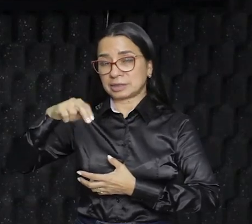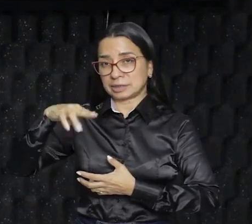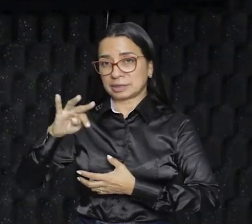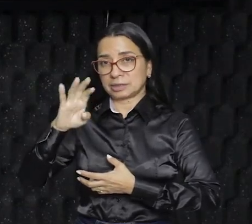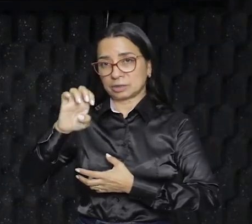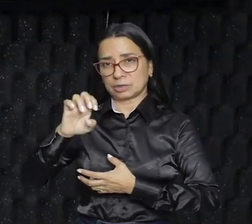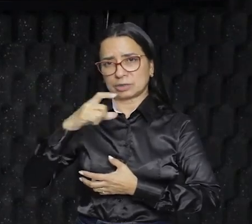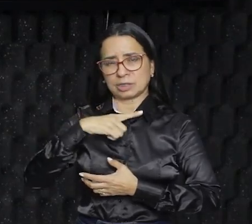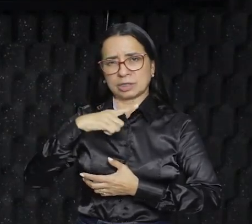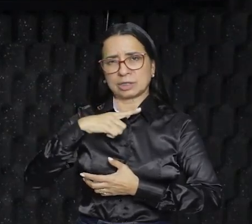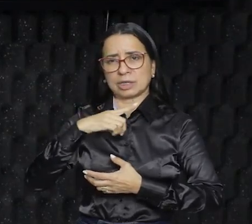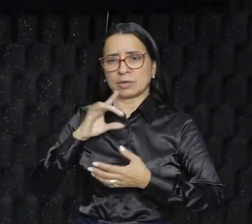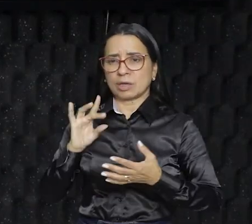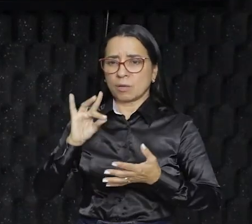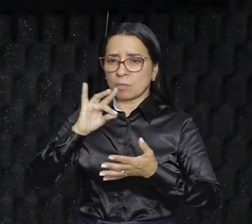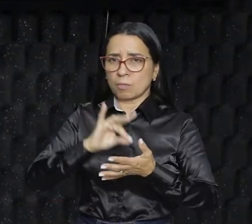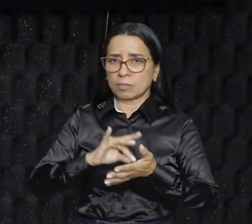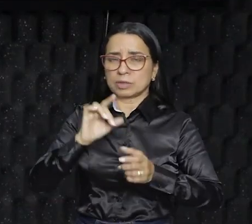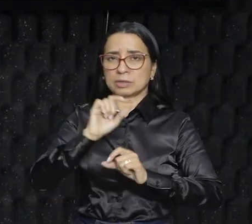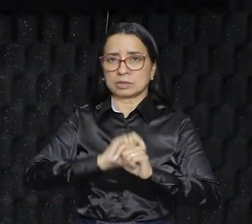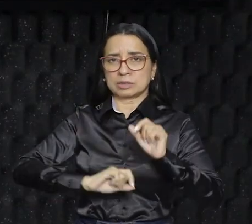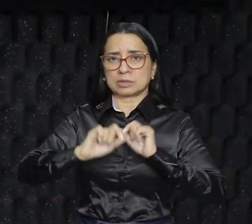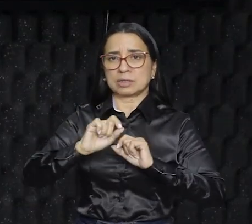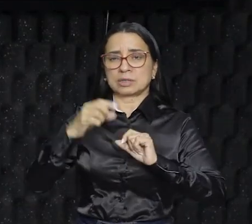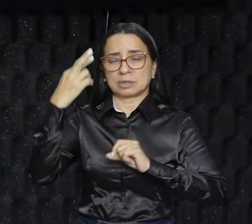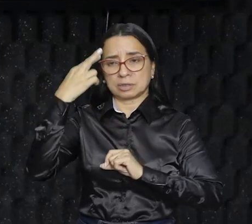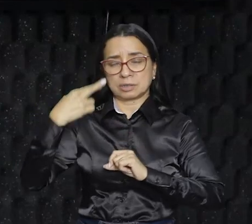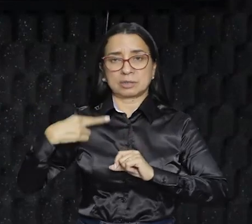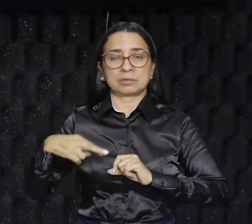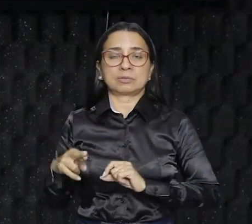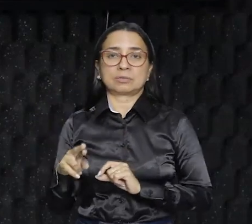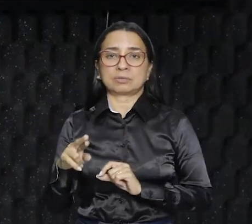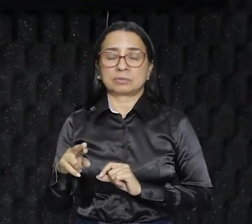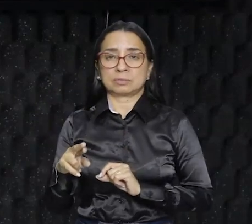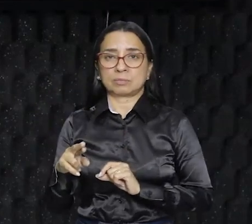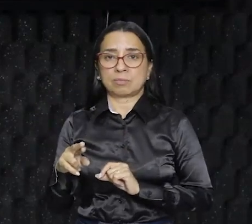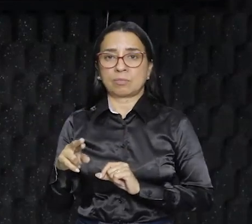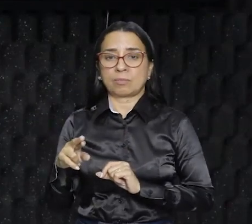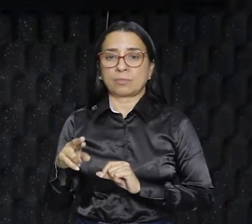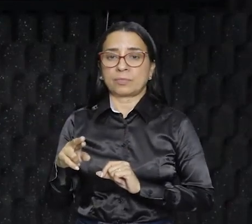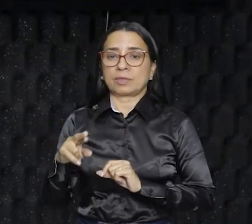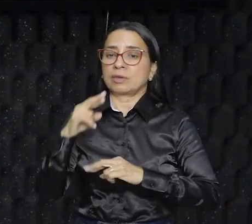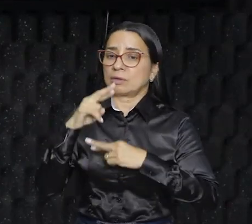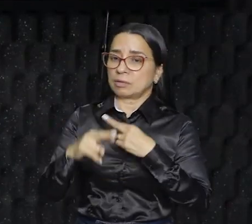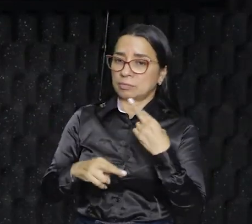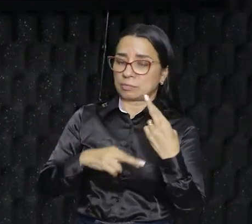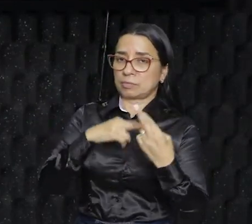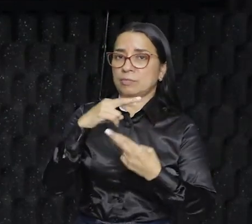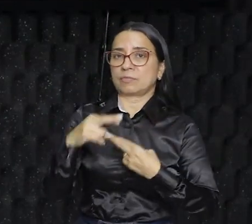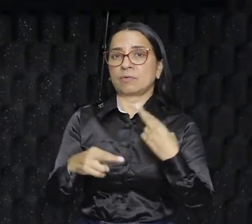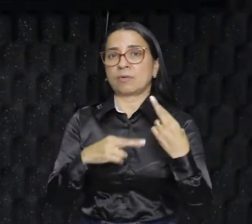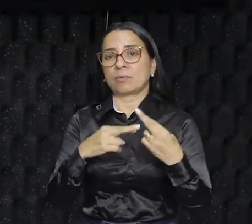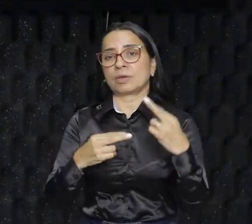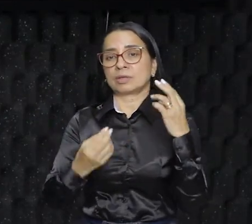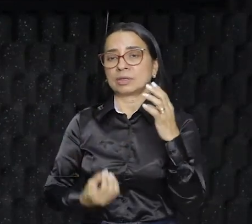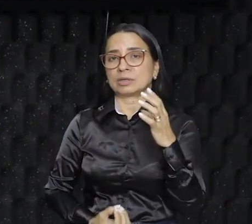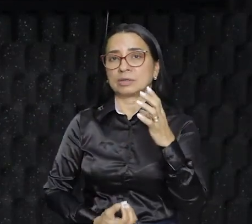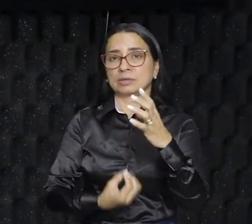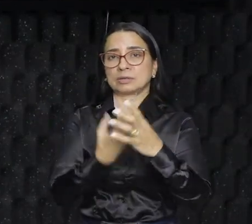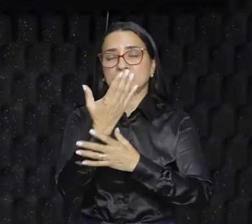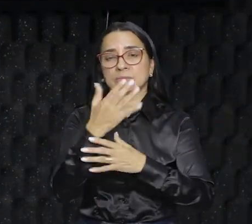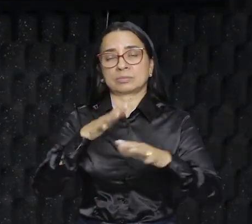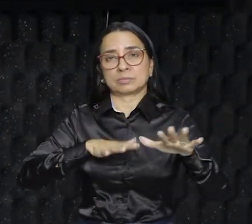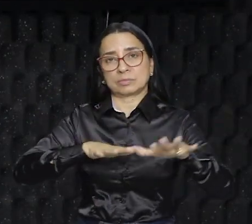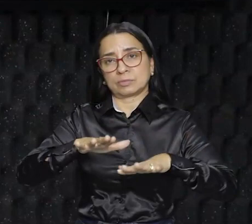uma essência religiosa, a Reforma que tem suas origens nos movimentos heréticos